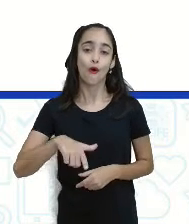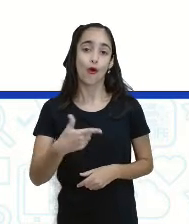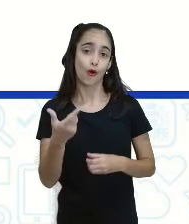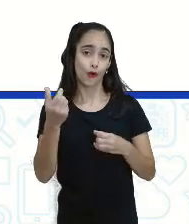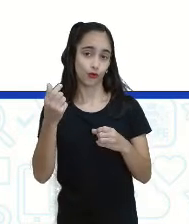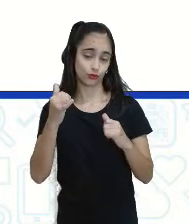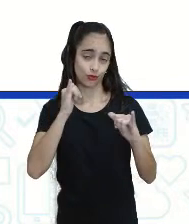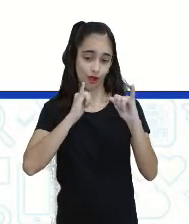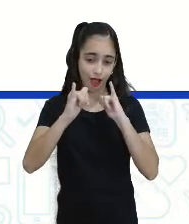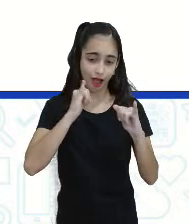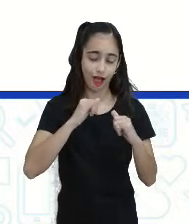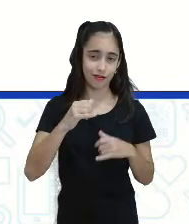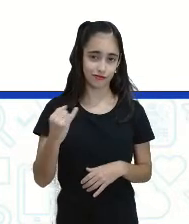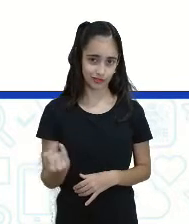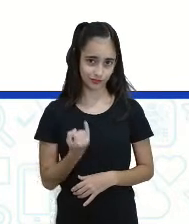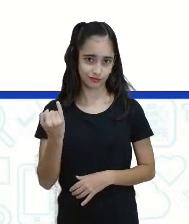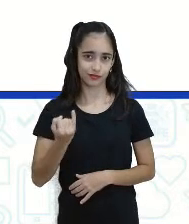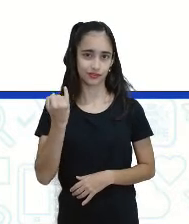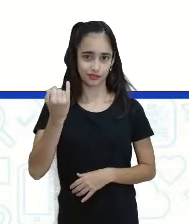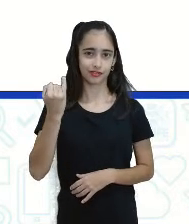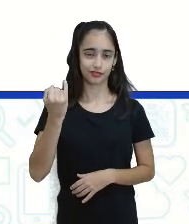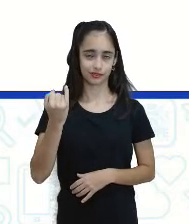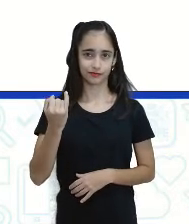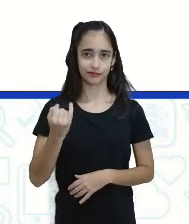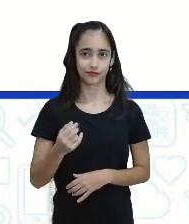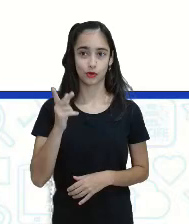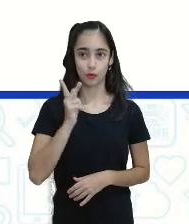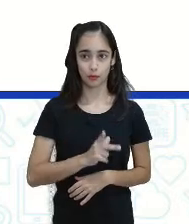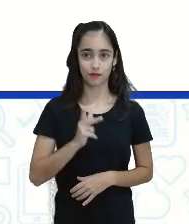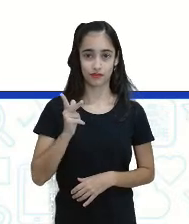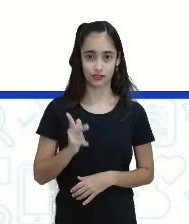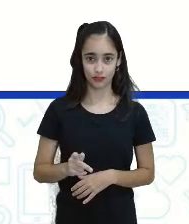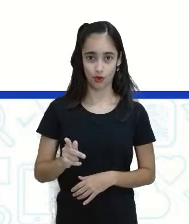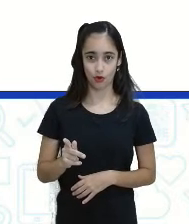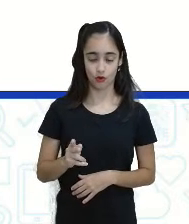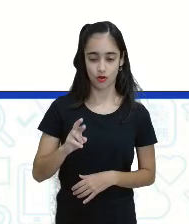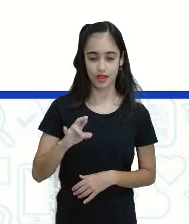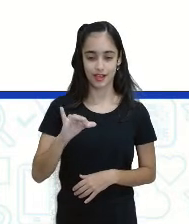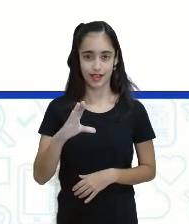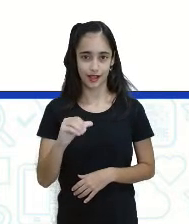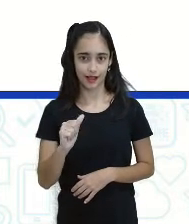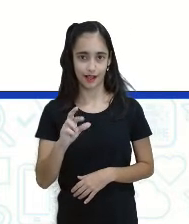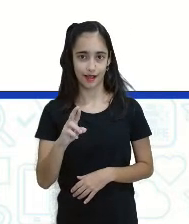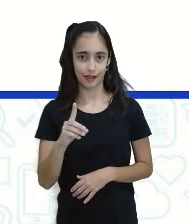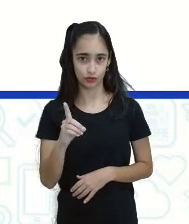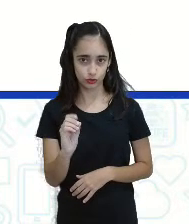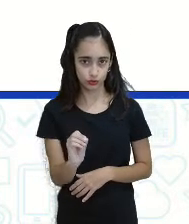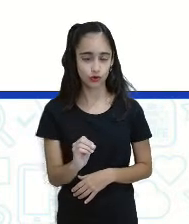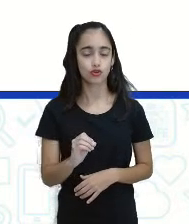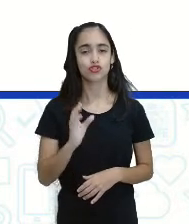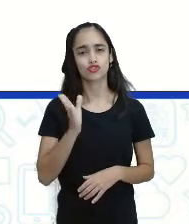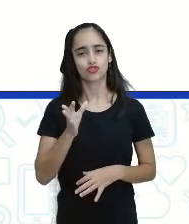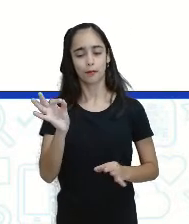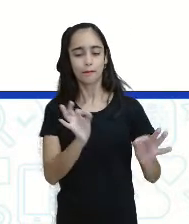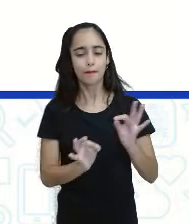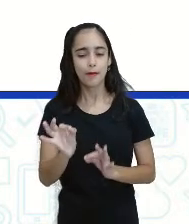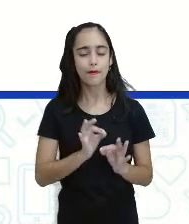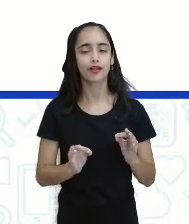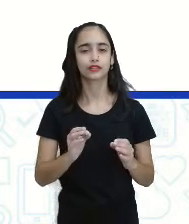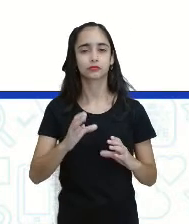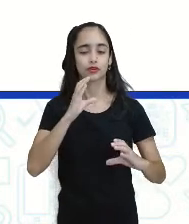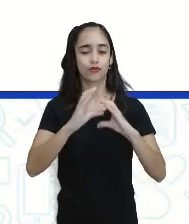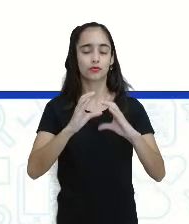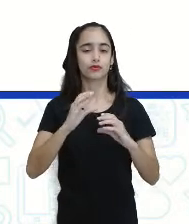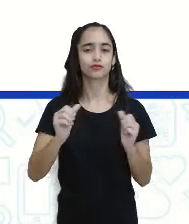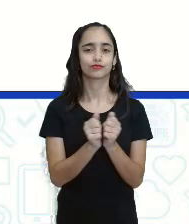Super importante. Aí o professor Ricardinho já está ali pronto para se comunicar com vocês. E essa comunicação, ela é